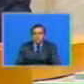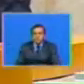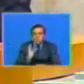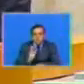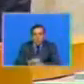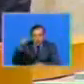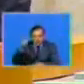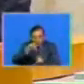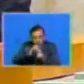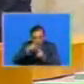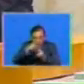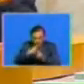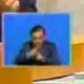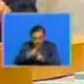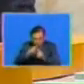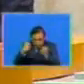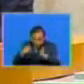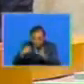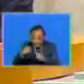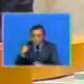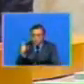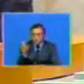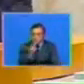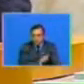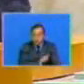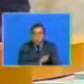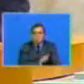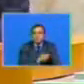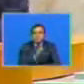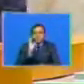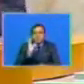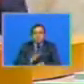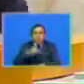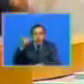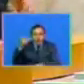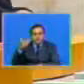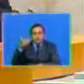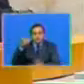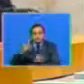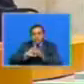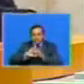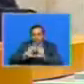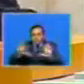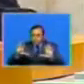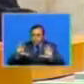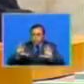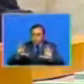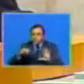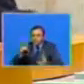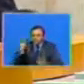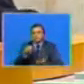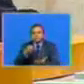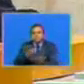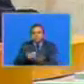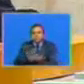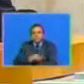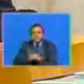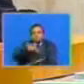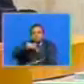Quanto mais a sociedade precisar de nós, mais à disposição dela devemos